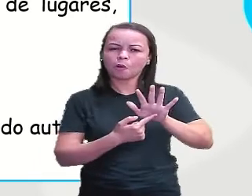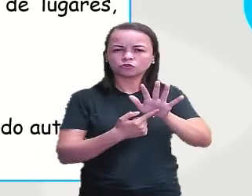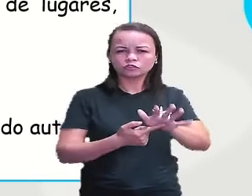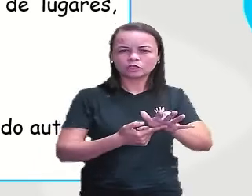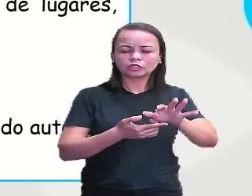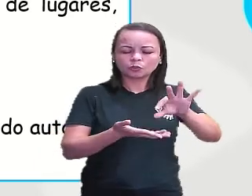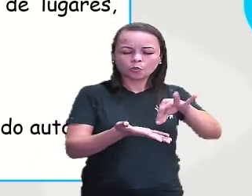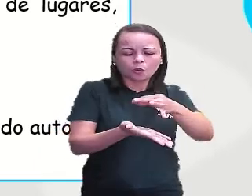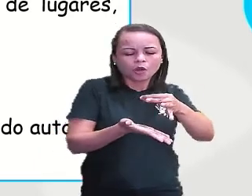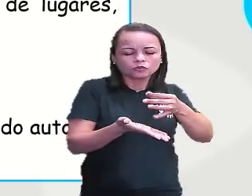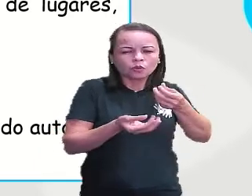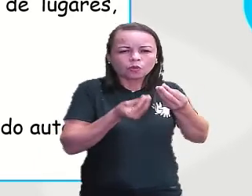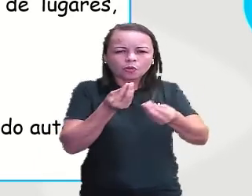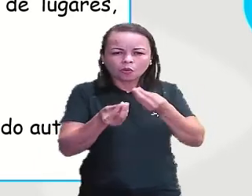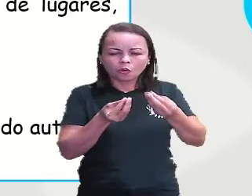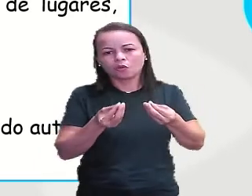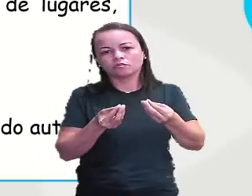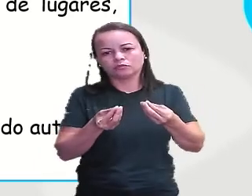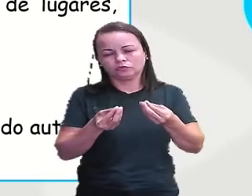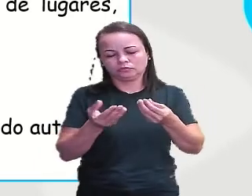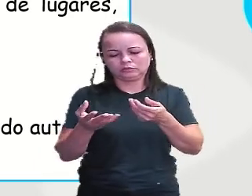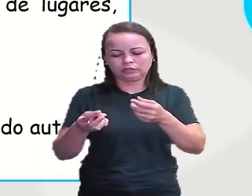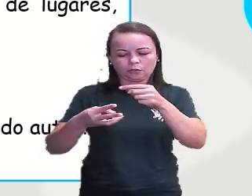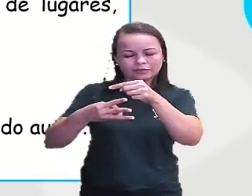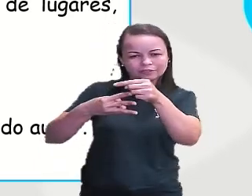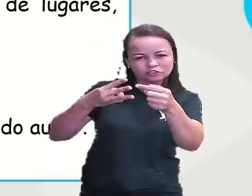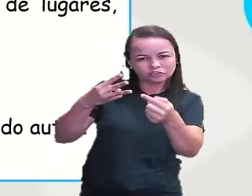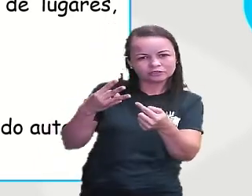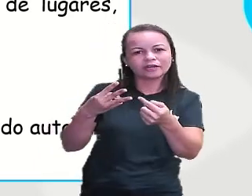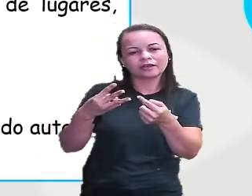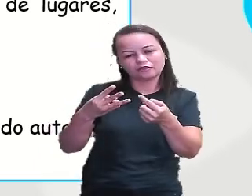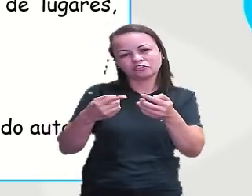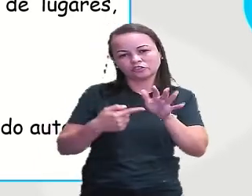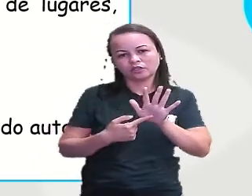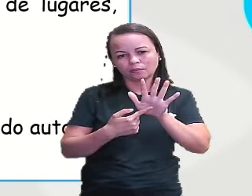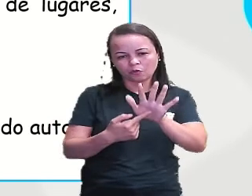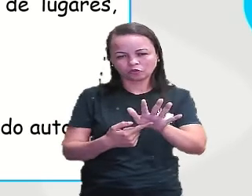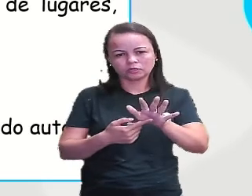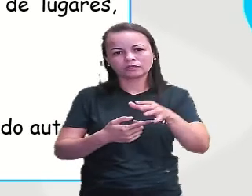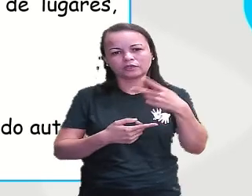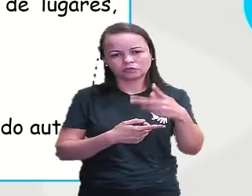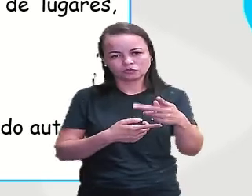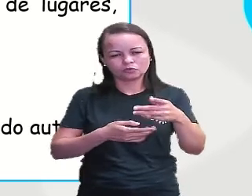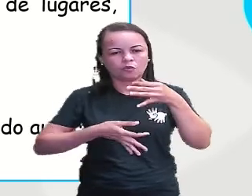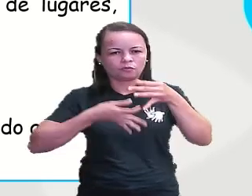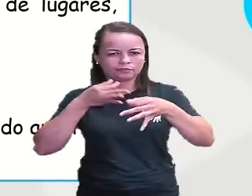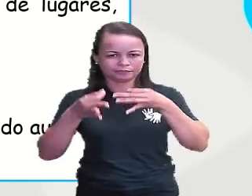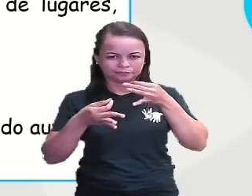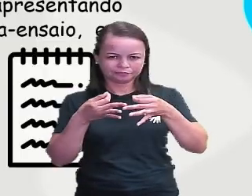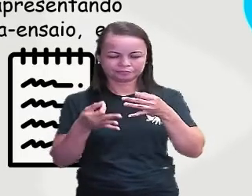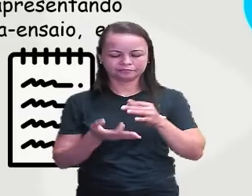Então, argumentativa, aí, dissertativa, trazendo aí a sua opinião.